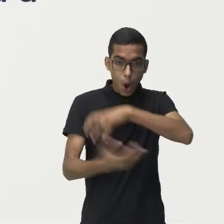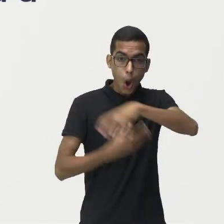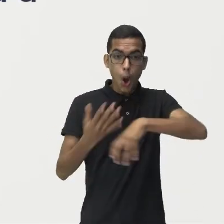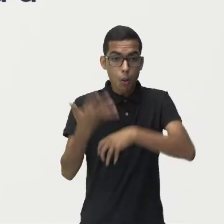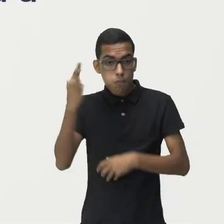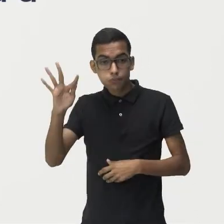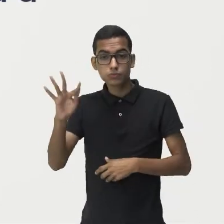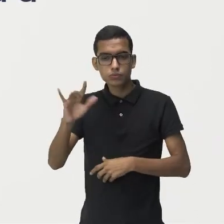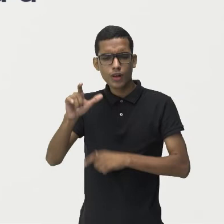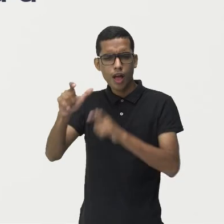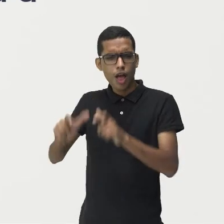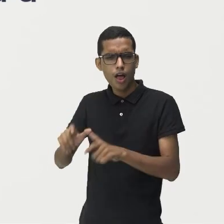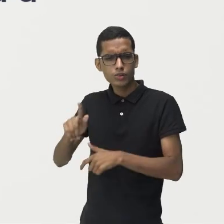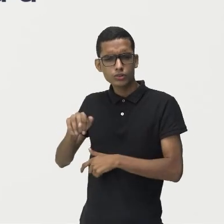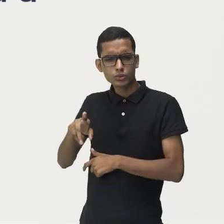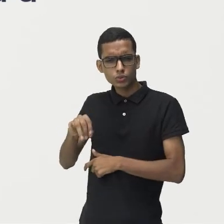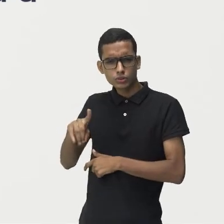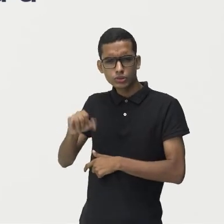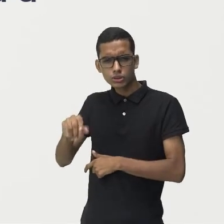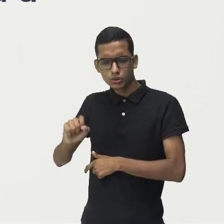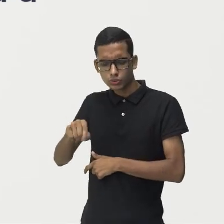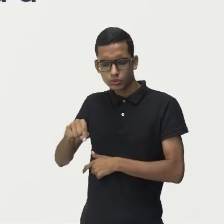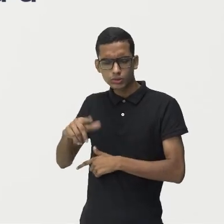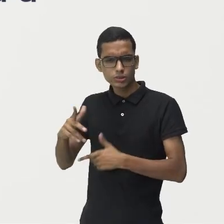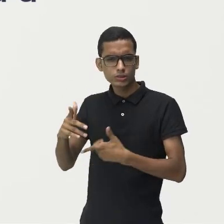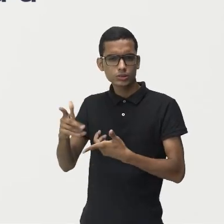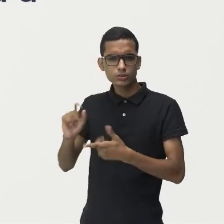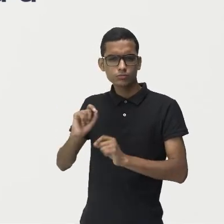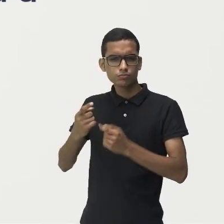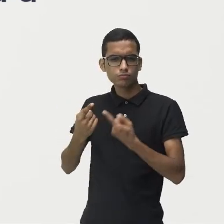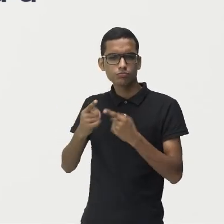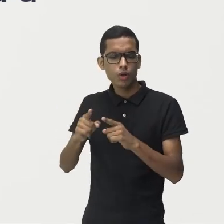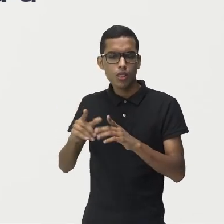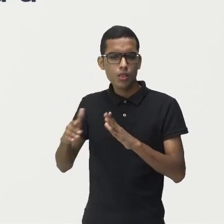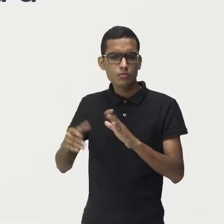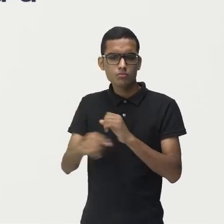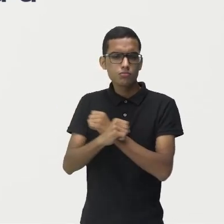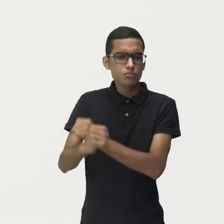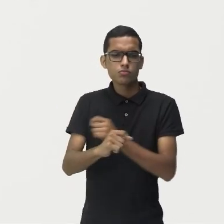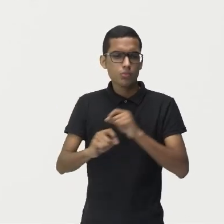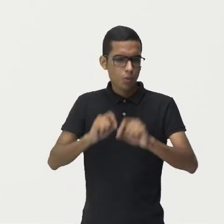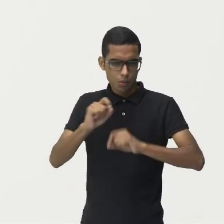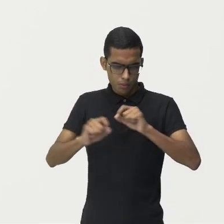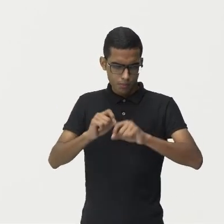eles defendiam? Vamos lá para a nossa resposta correta.